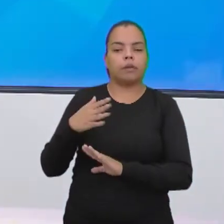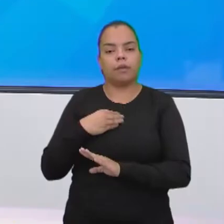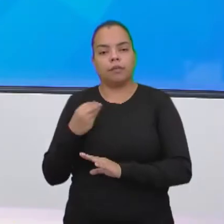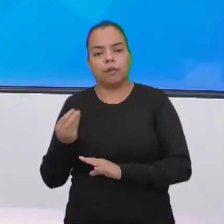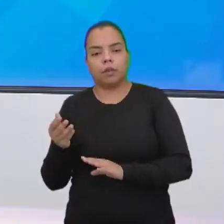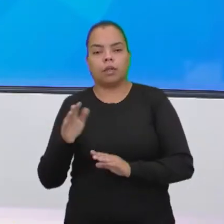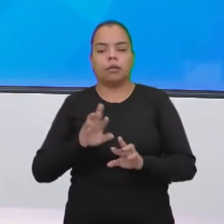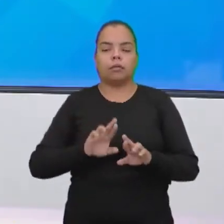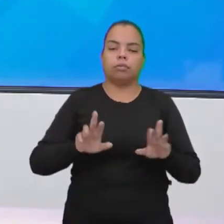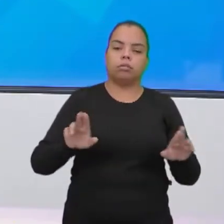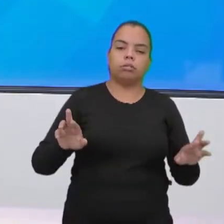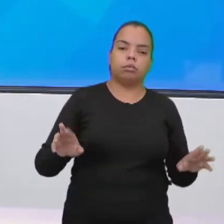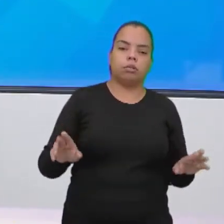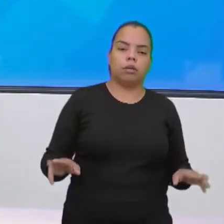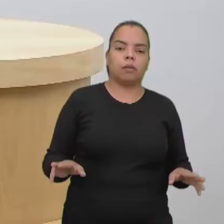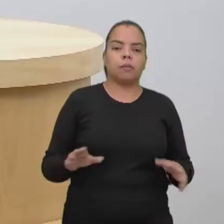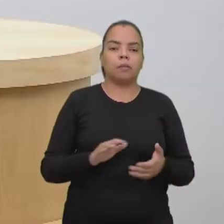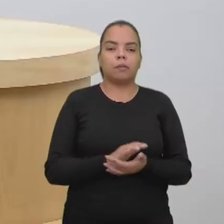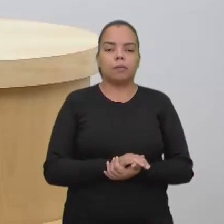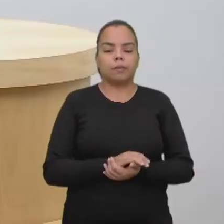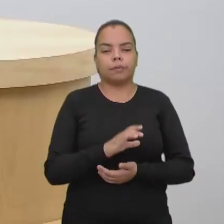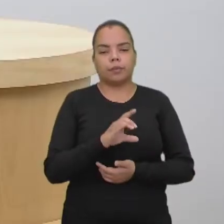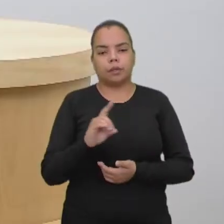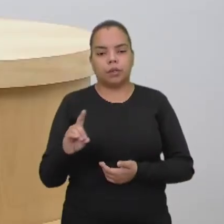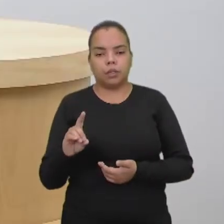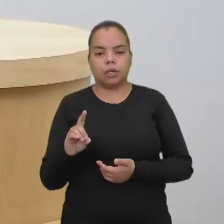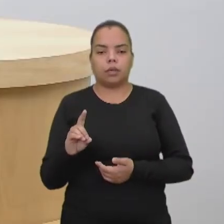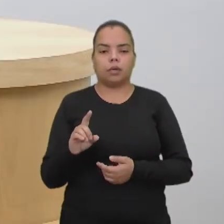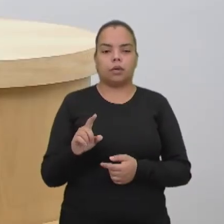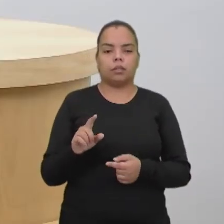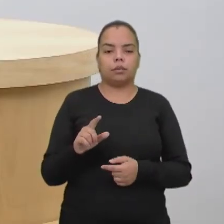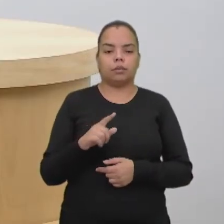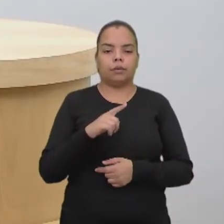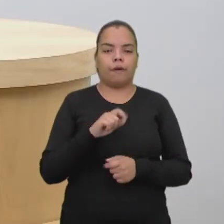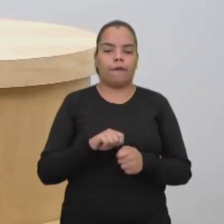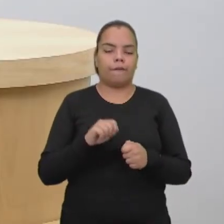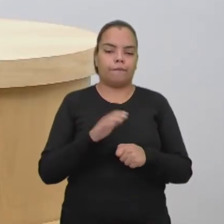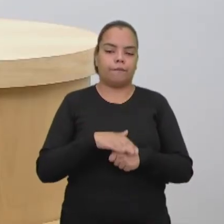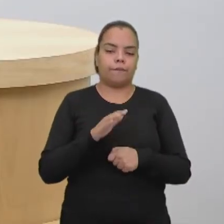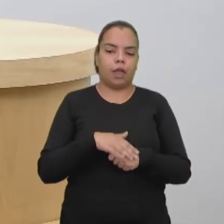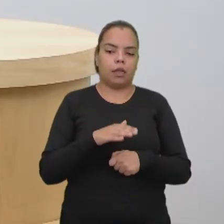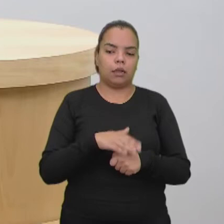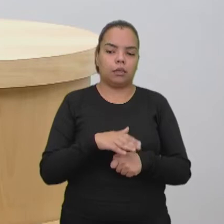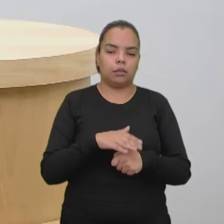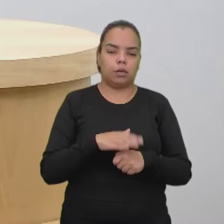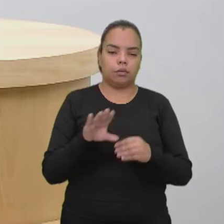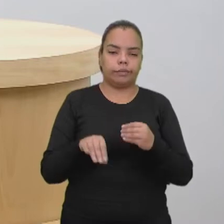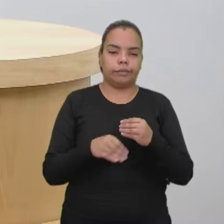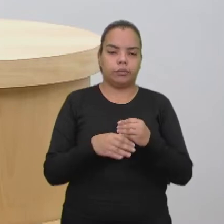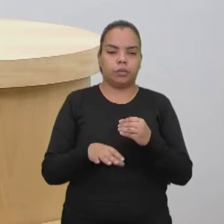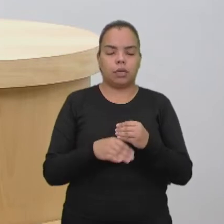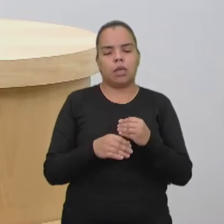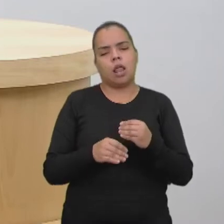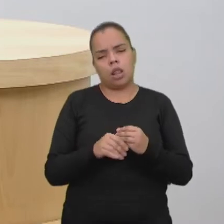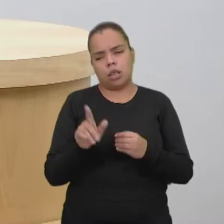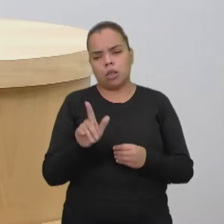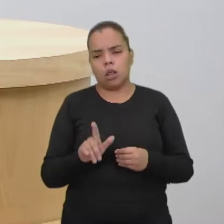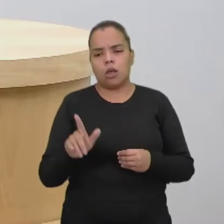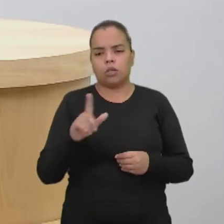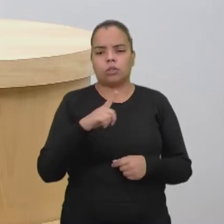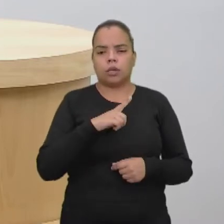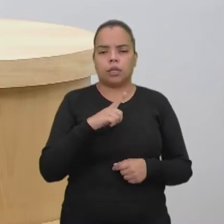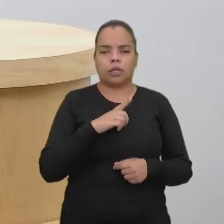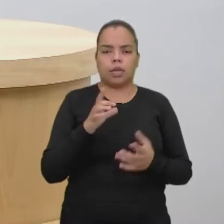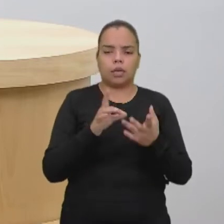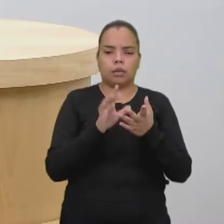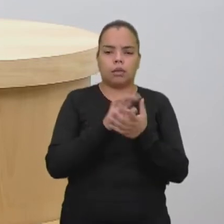são palavras aí desta coordenadora que logicamente faz, né, um adentro. É lógico que muitos maridos, né, muitos